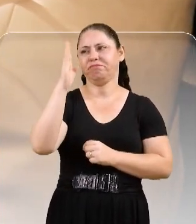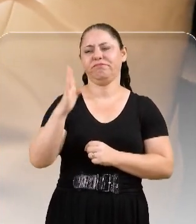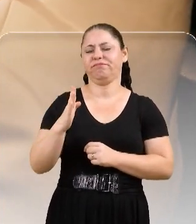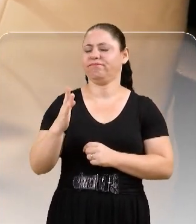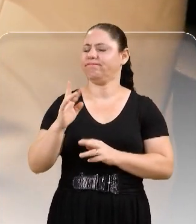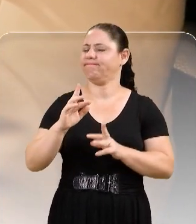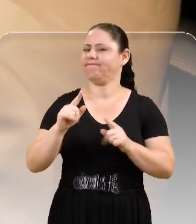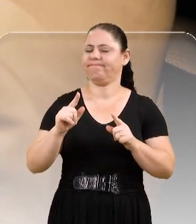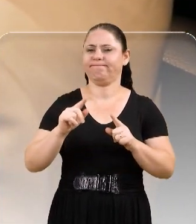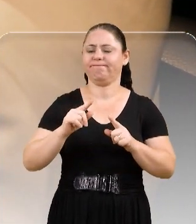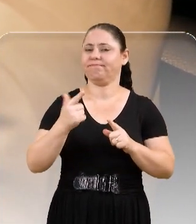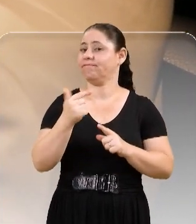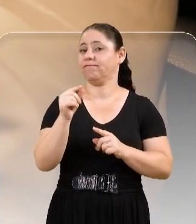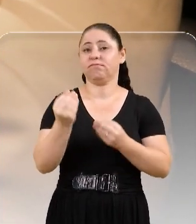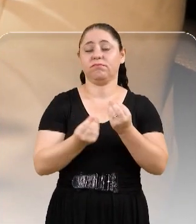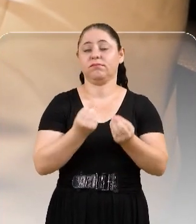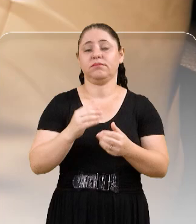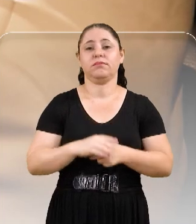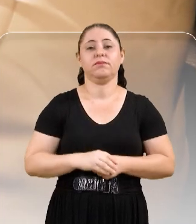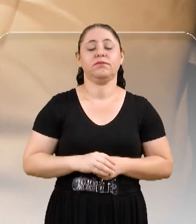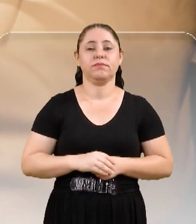aqui no Brasil.